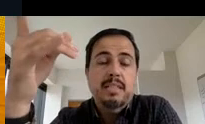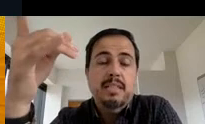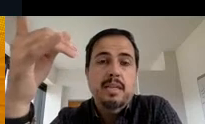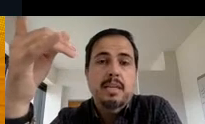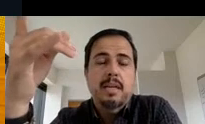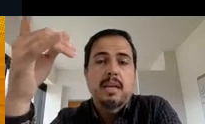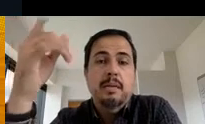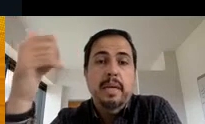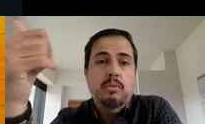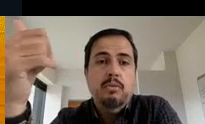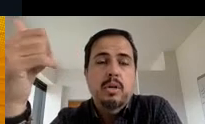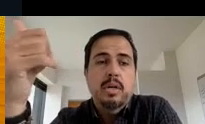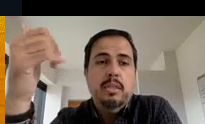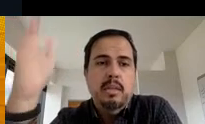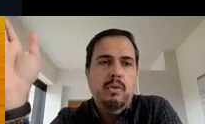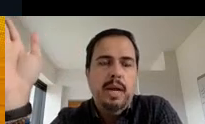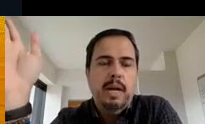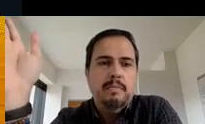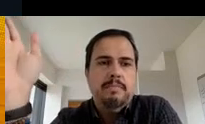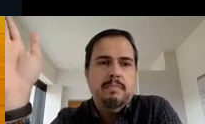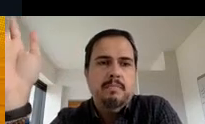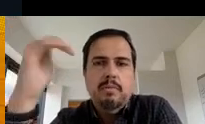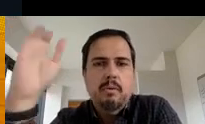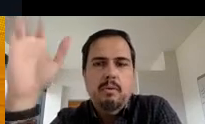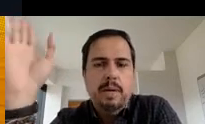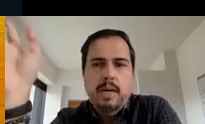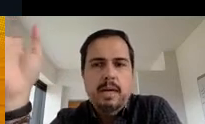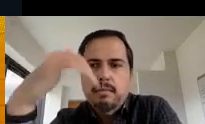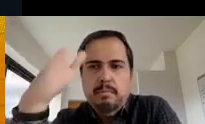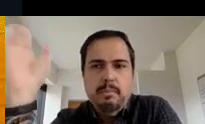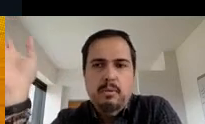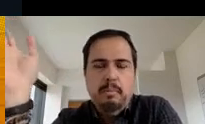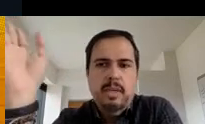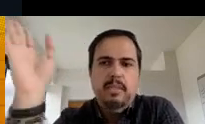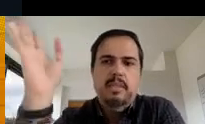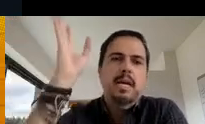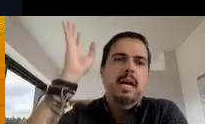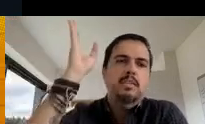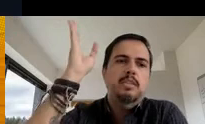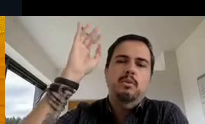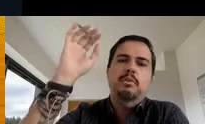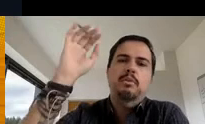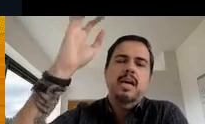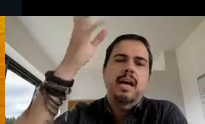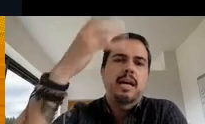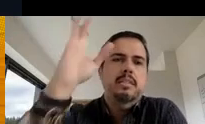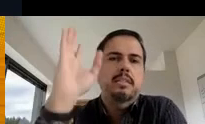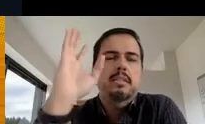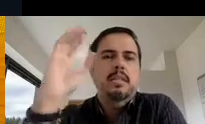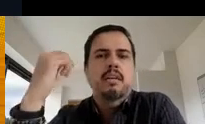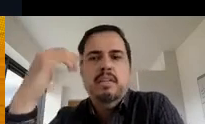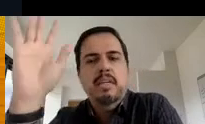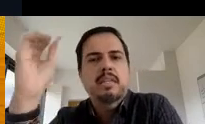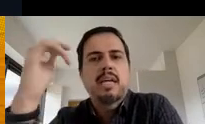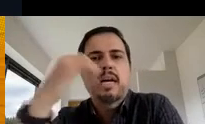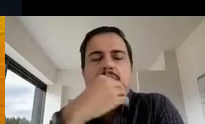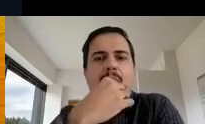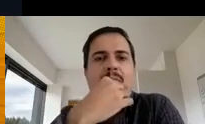preconceito, desconfiança, medo, teve que comprar. Teve que comprar por necessidade, por